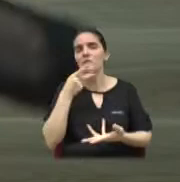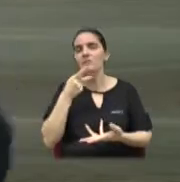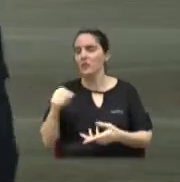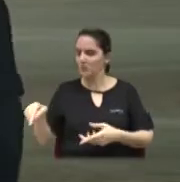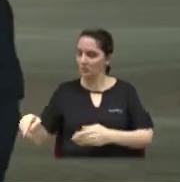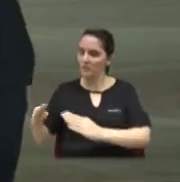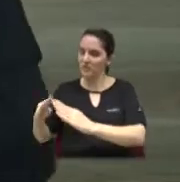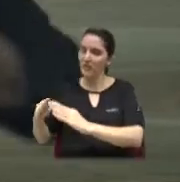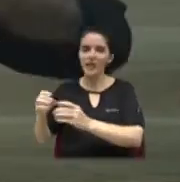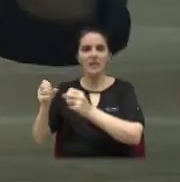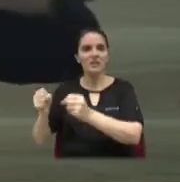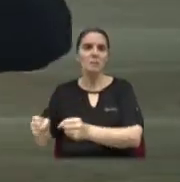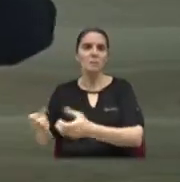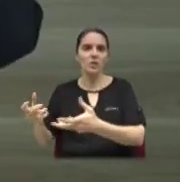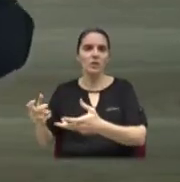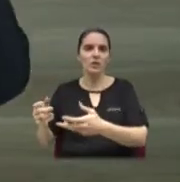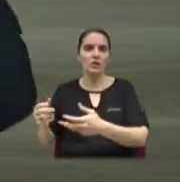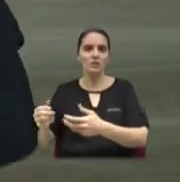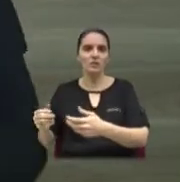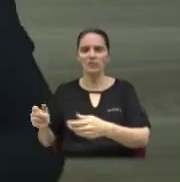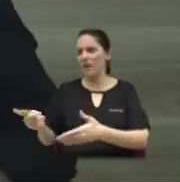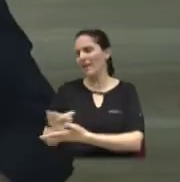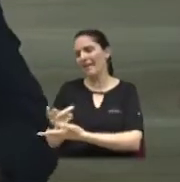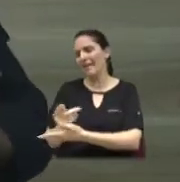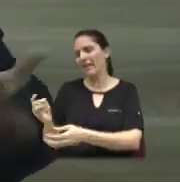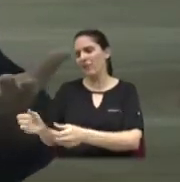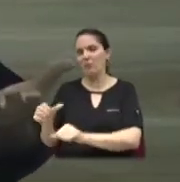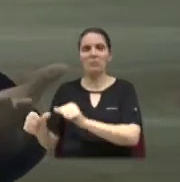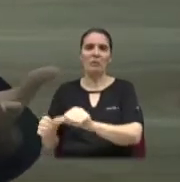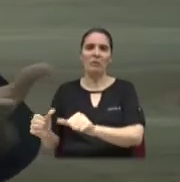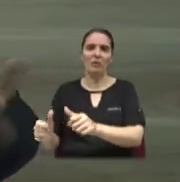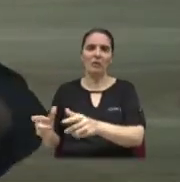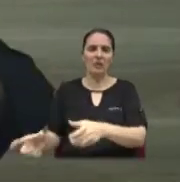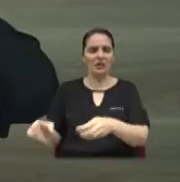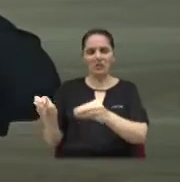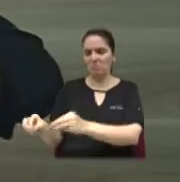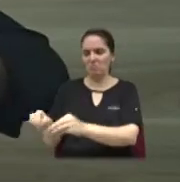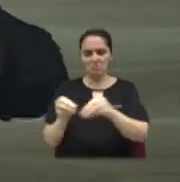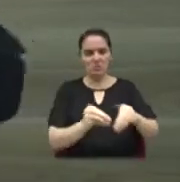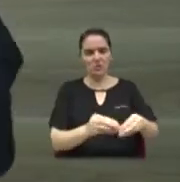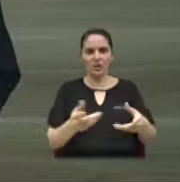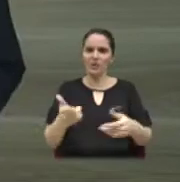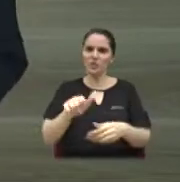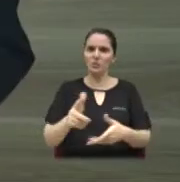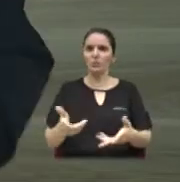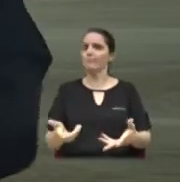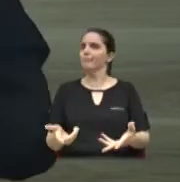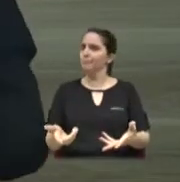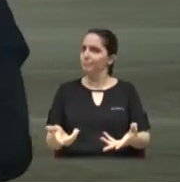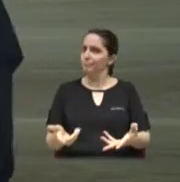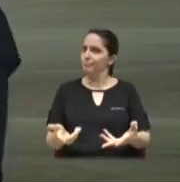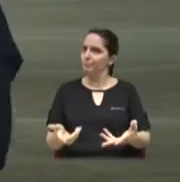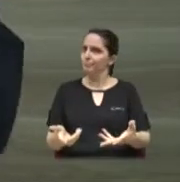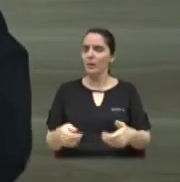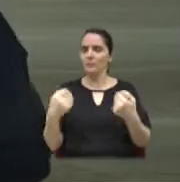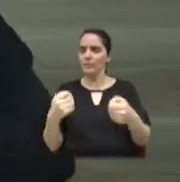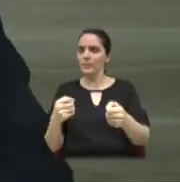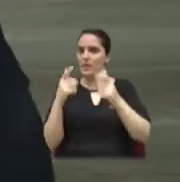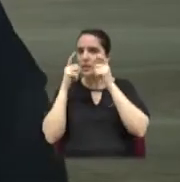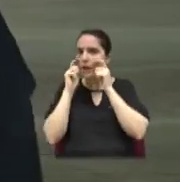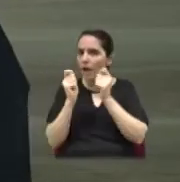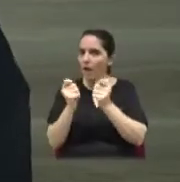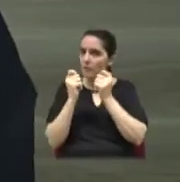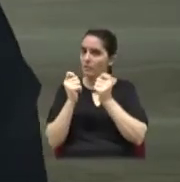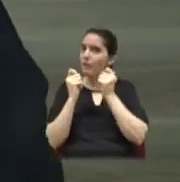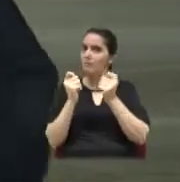não, erramos, agora troca. Então eu acho assim, falta um pouco mais de atenção, e ao meu ver,